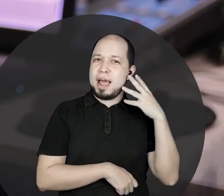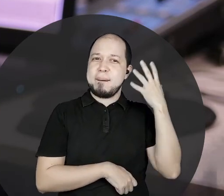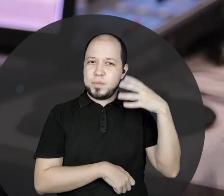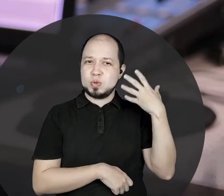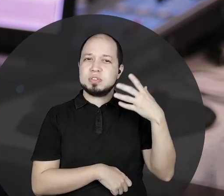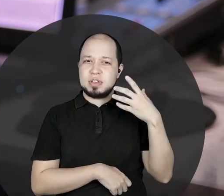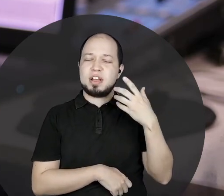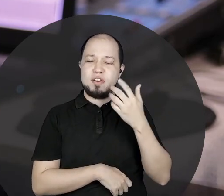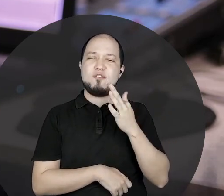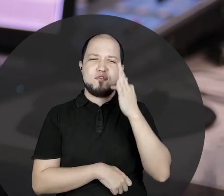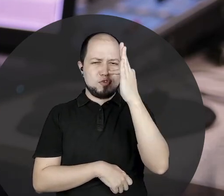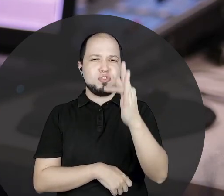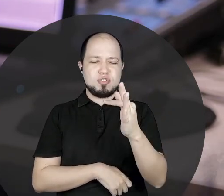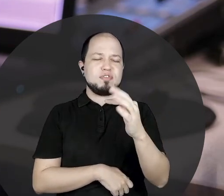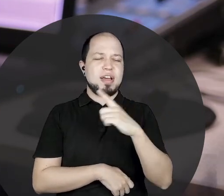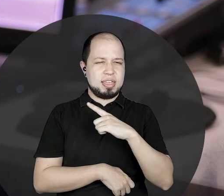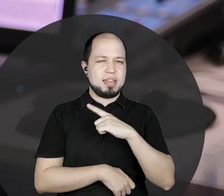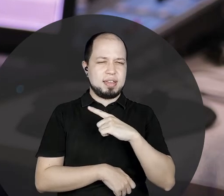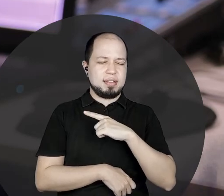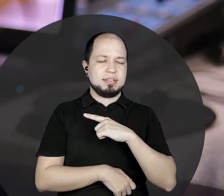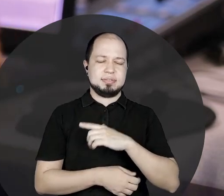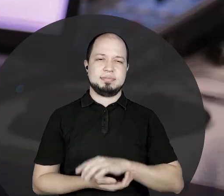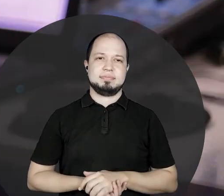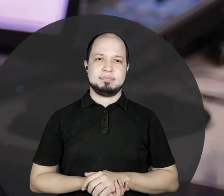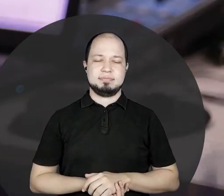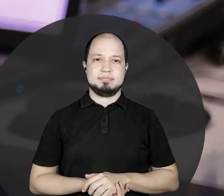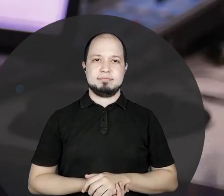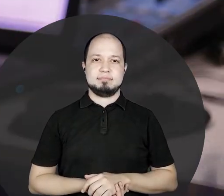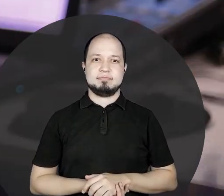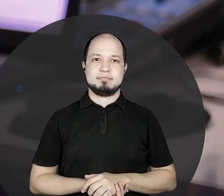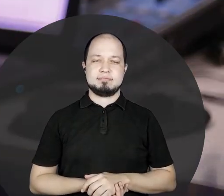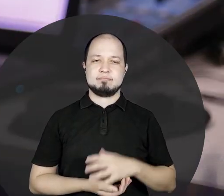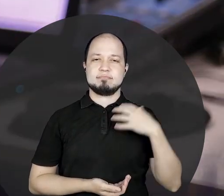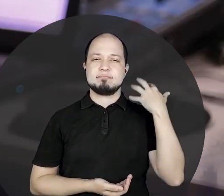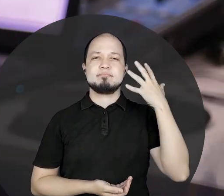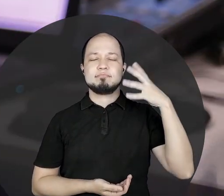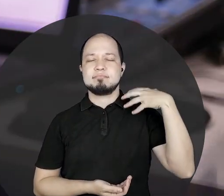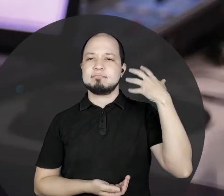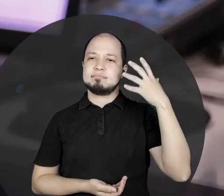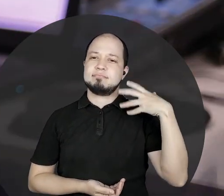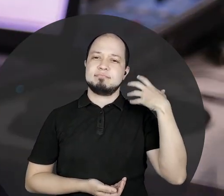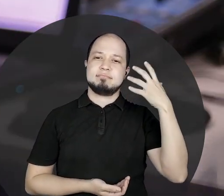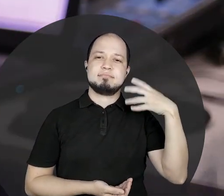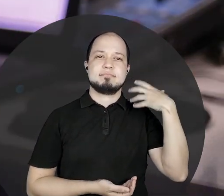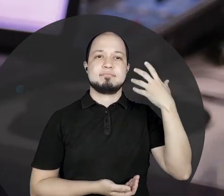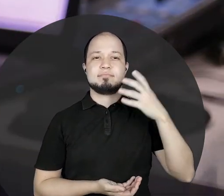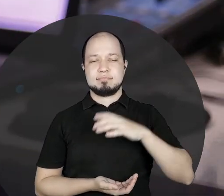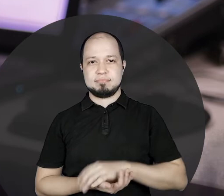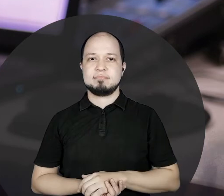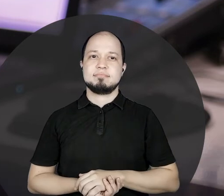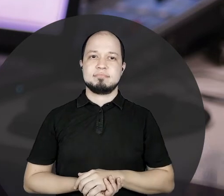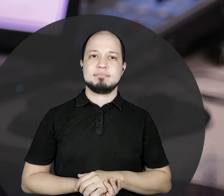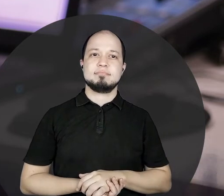Sideral, Pedro Anderson, a qualquer momento ele vai lançar. E já já a gente volta. Às vezes estou no Espaço